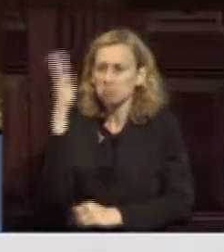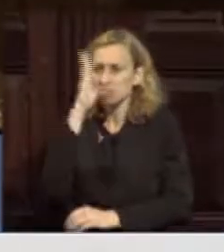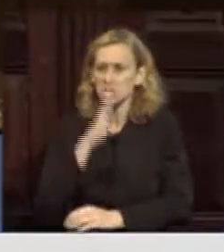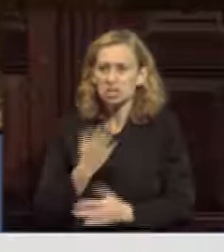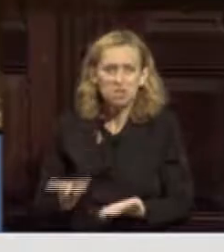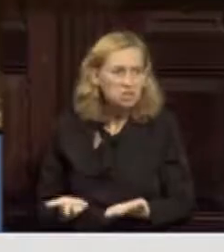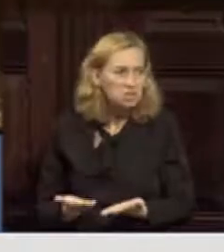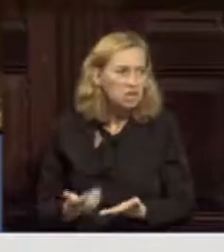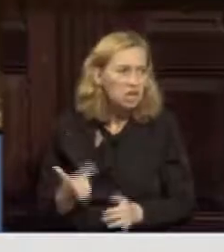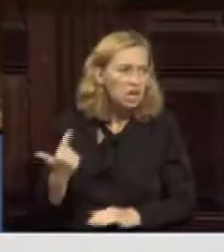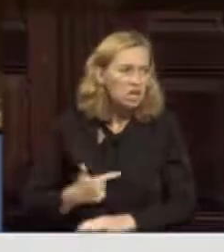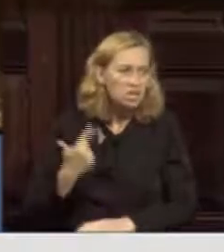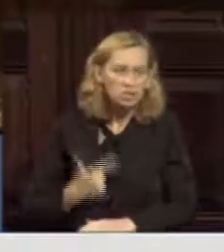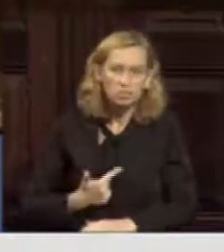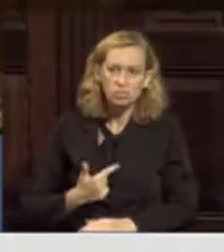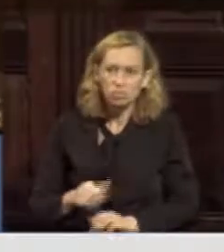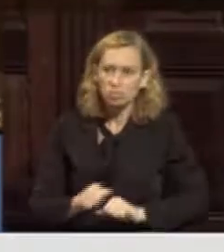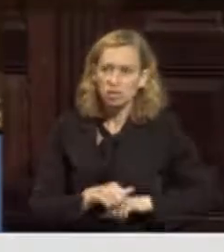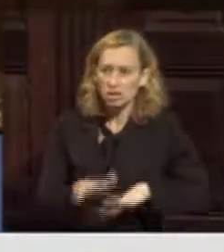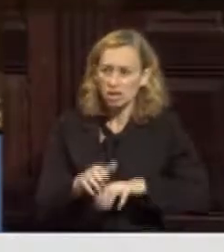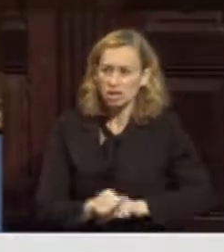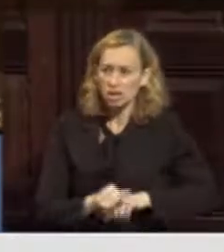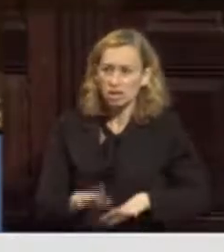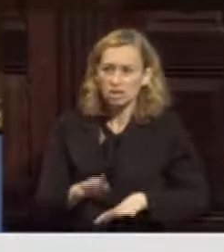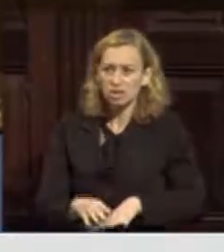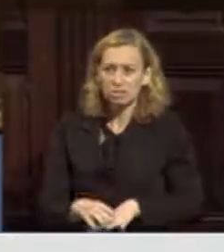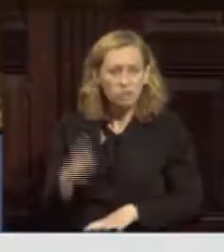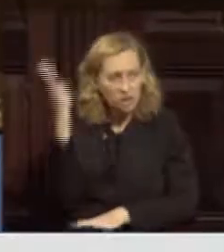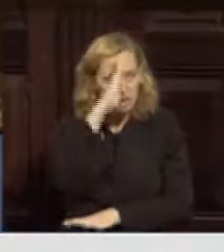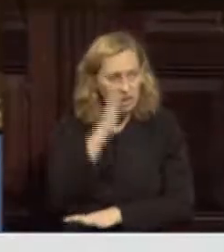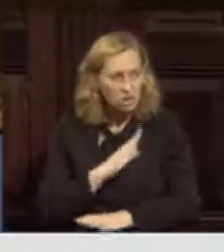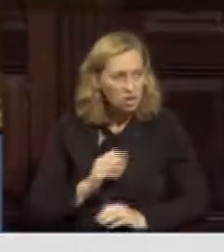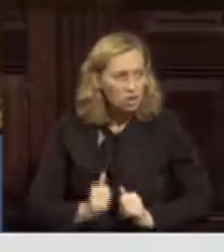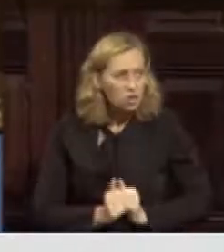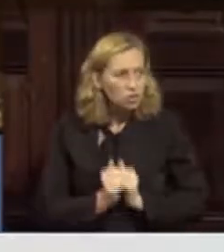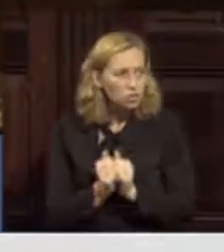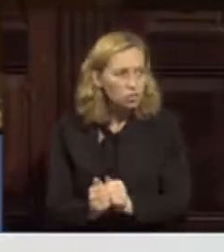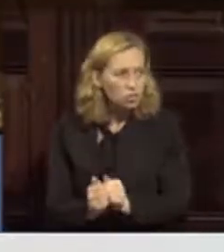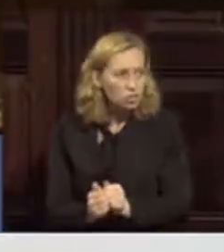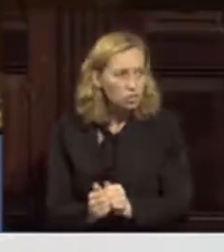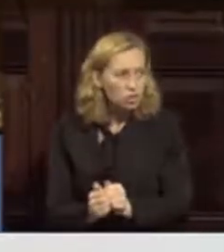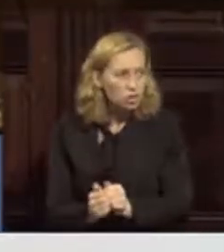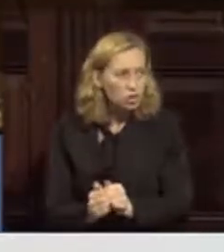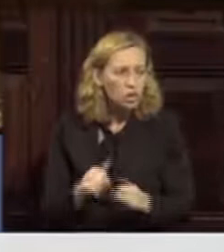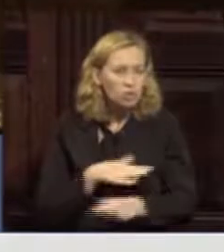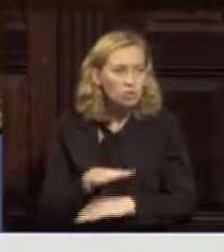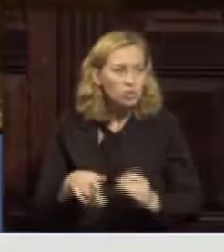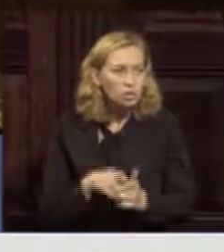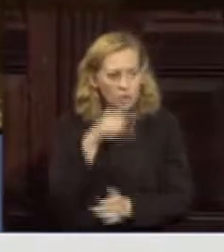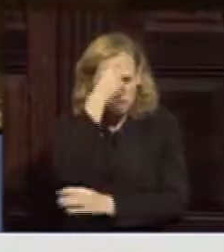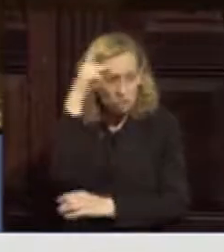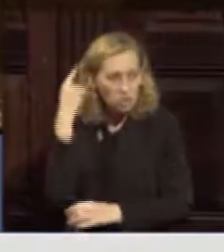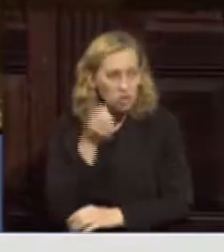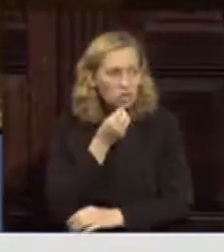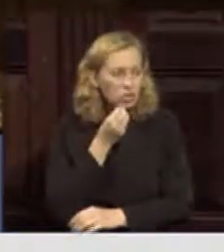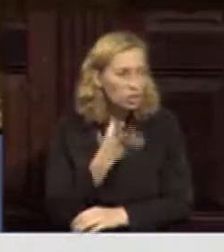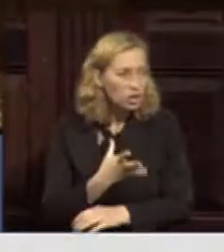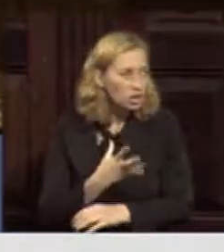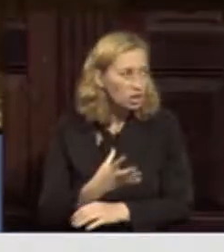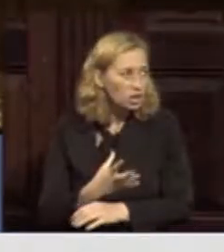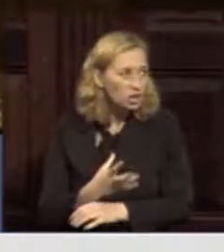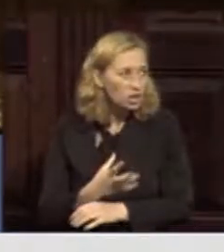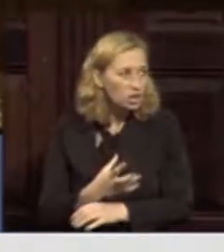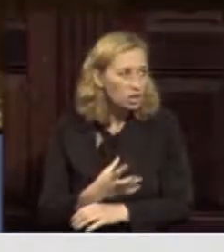a nação que o Exército Brasileiro julga compartilhar o anseio de todos os cidadãos de bem, de repúdio à impunidade e